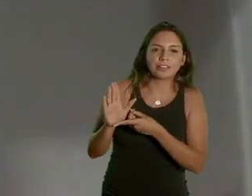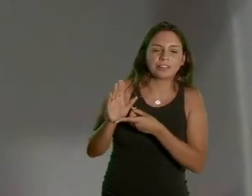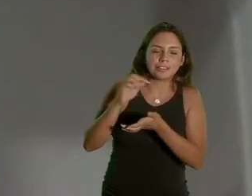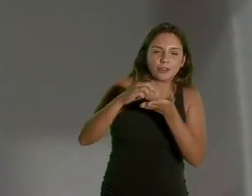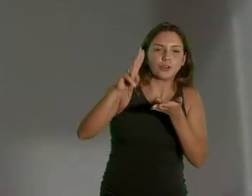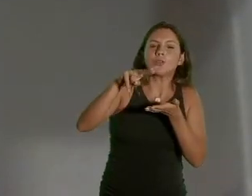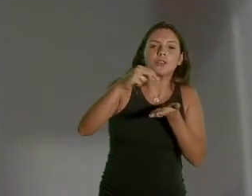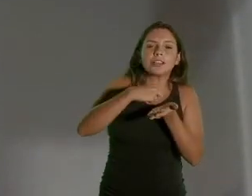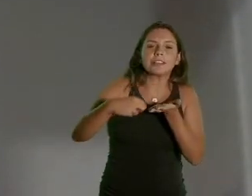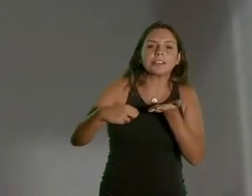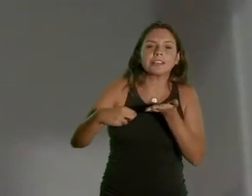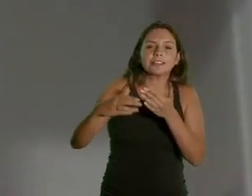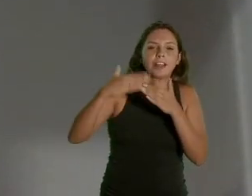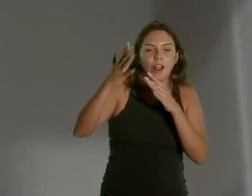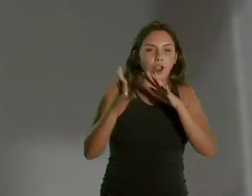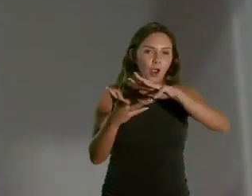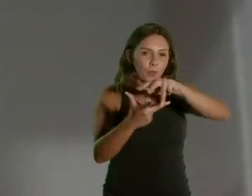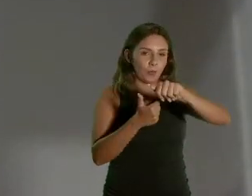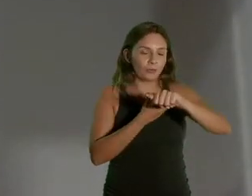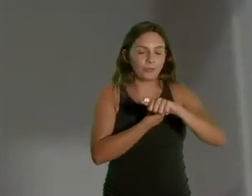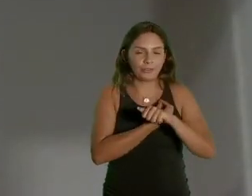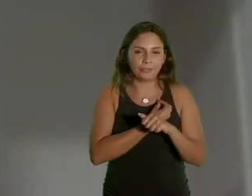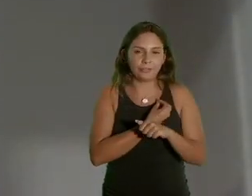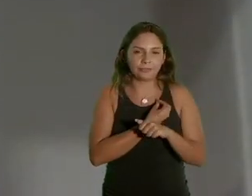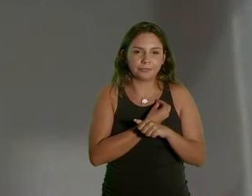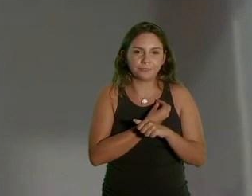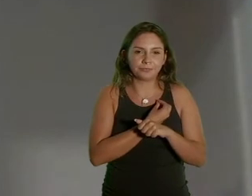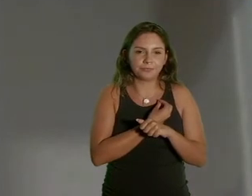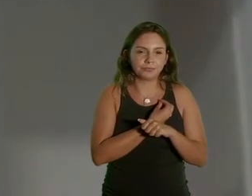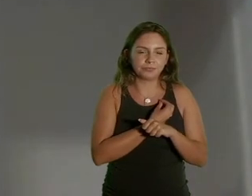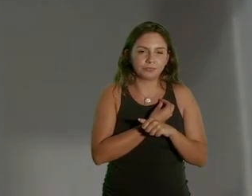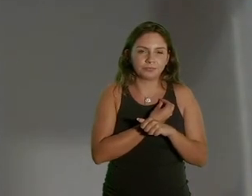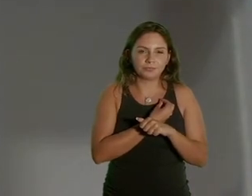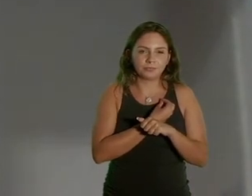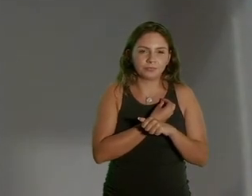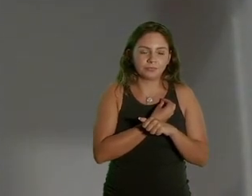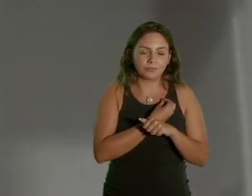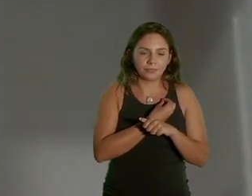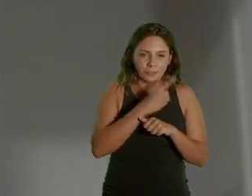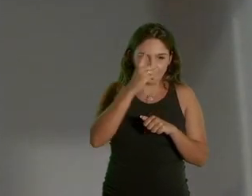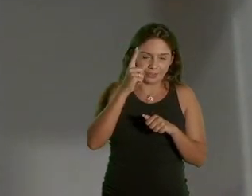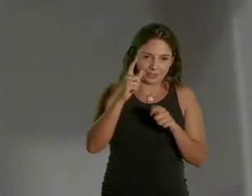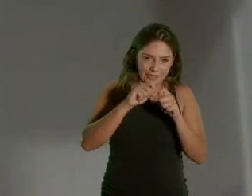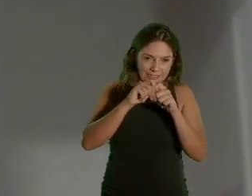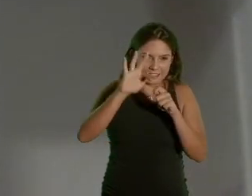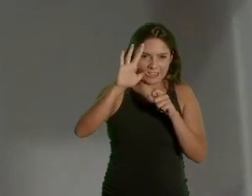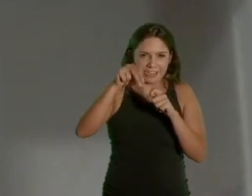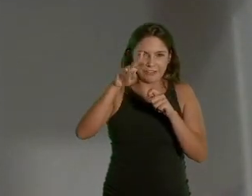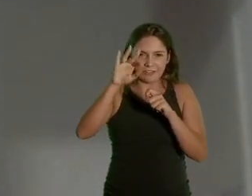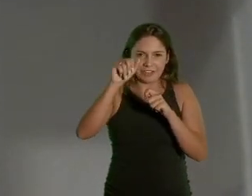nunca escreveram além do mundo vivo. Recomendando fantasias e remendando as